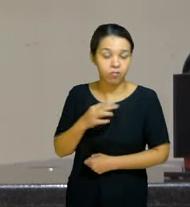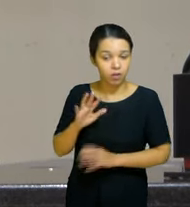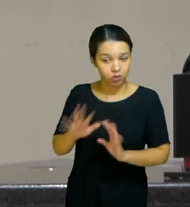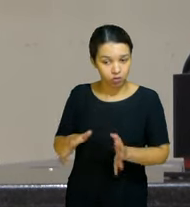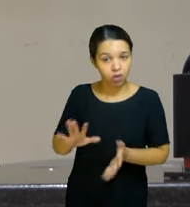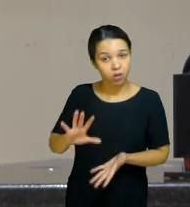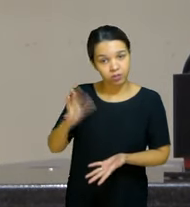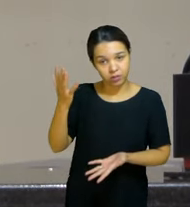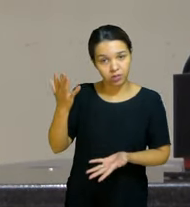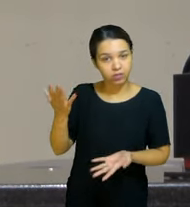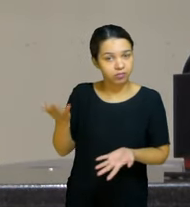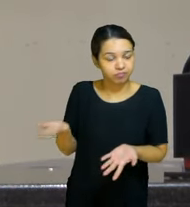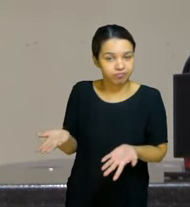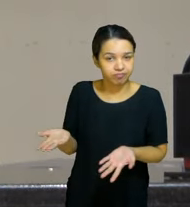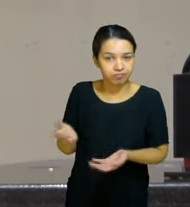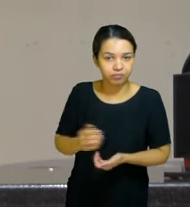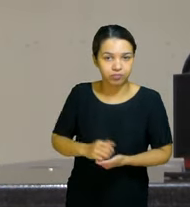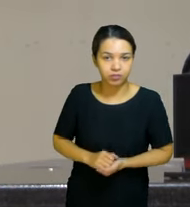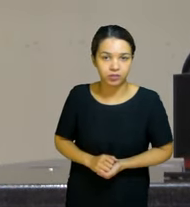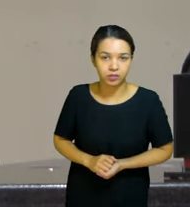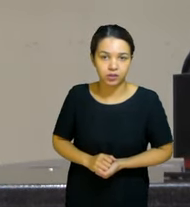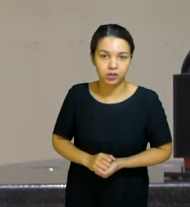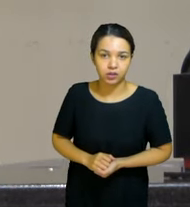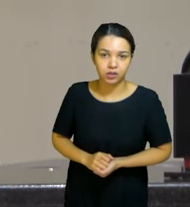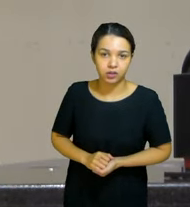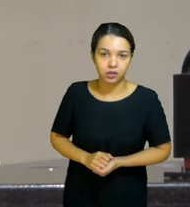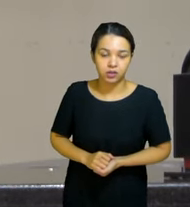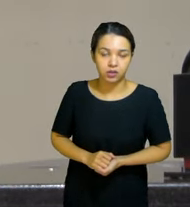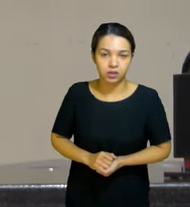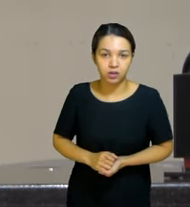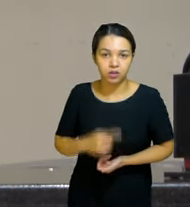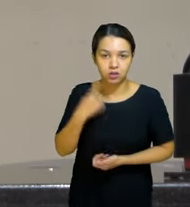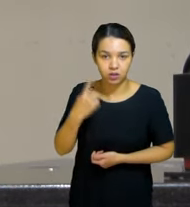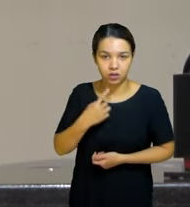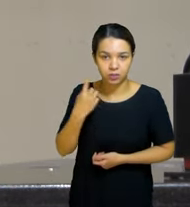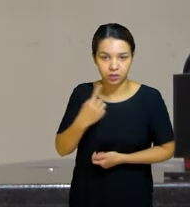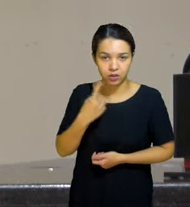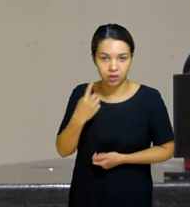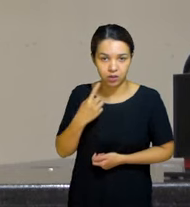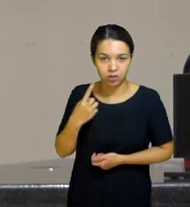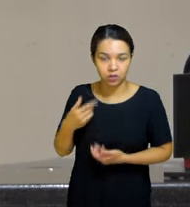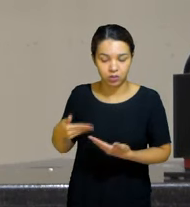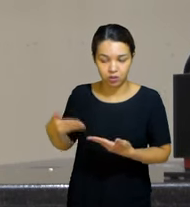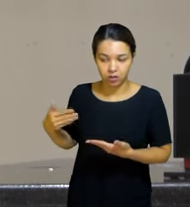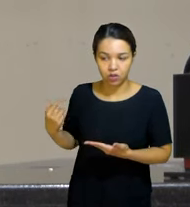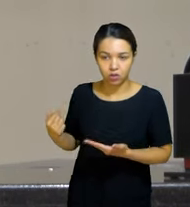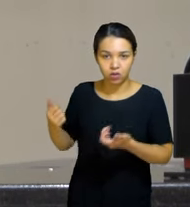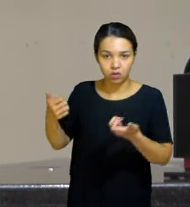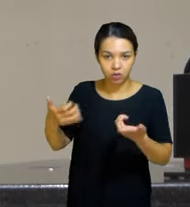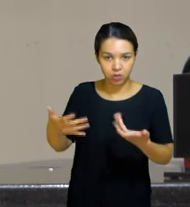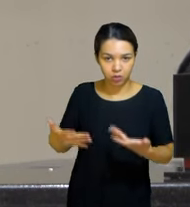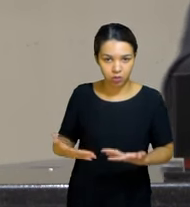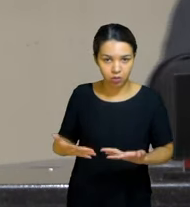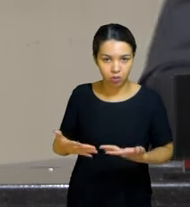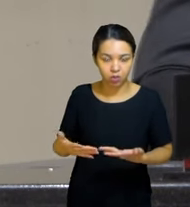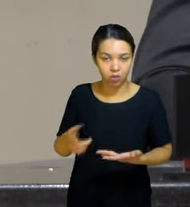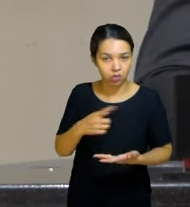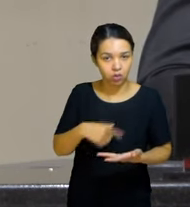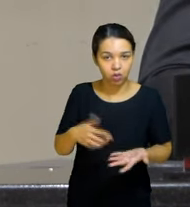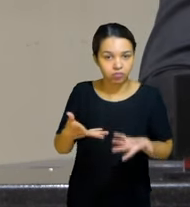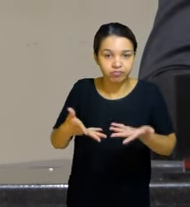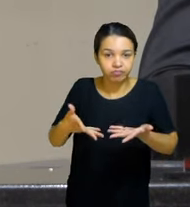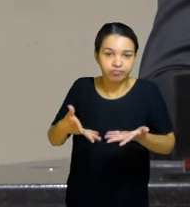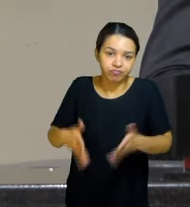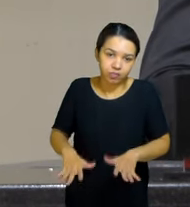aconteceu. E, nas palavras do deputado que me antecedeu aqui, eu acho que ninguém queria isso, mas